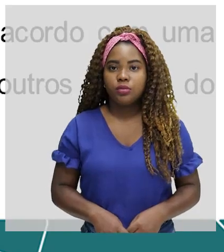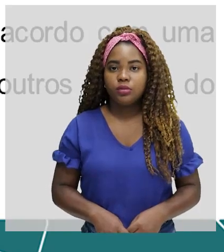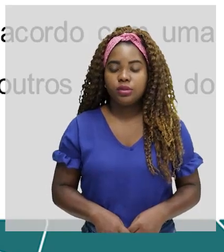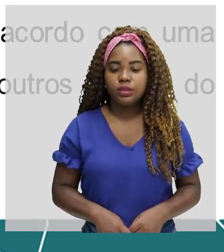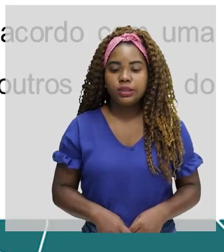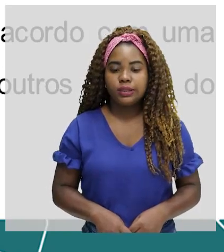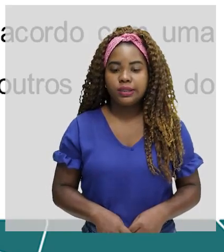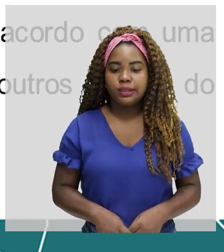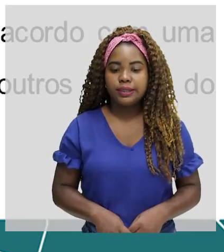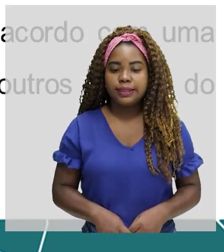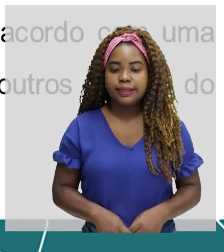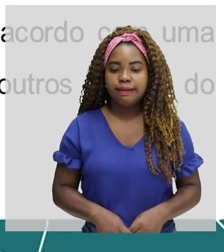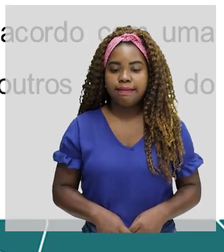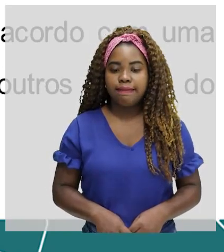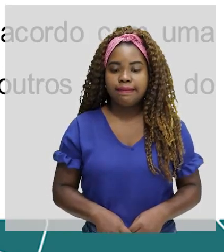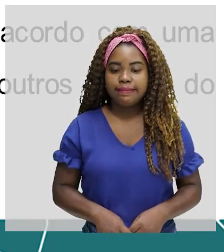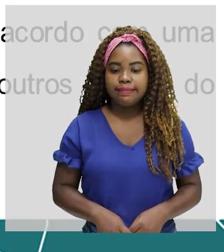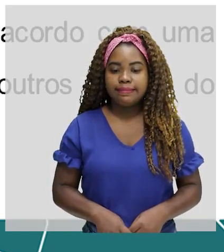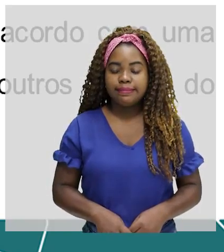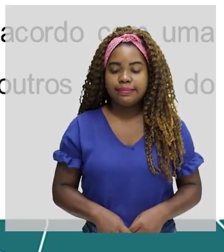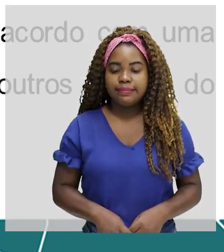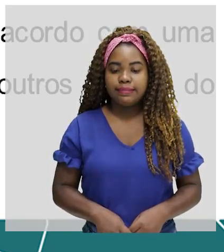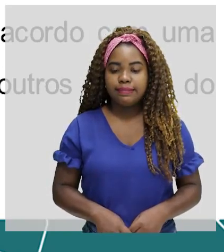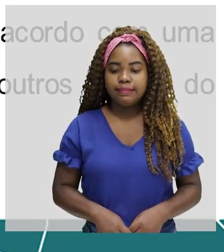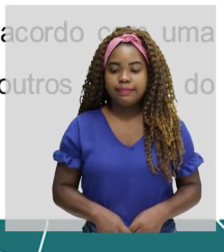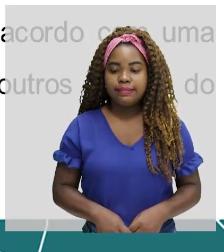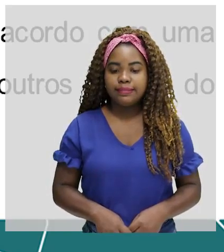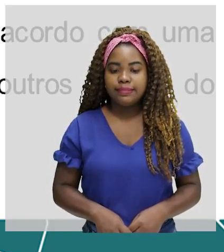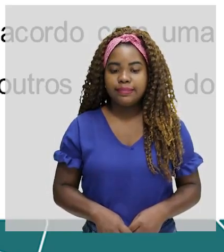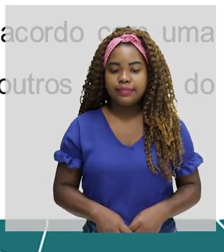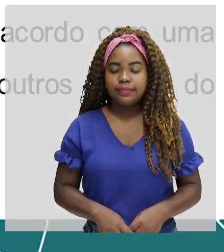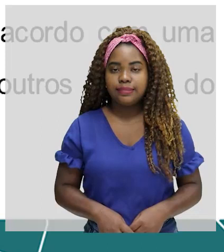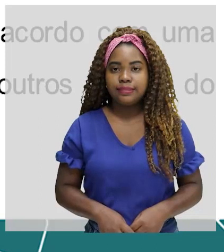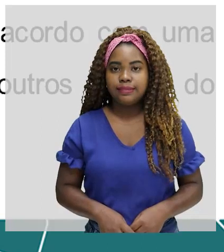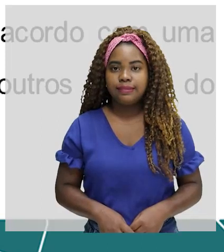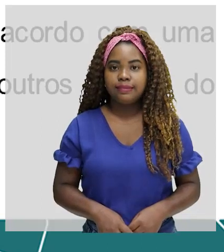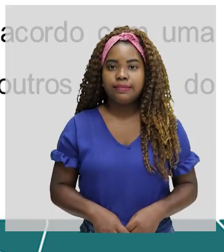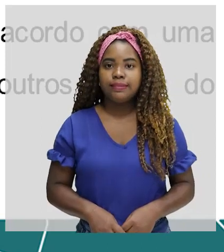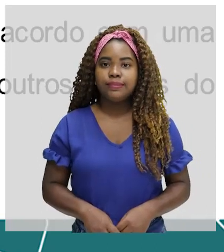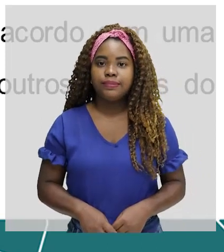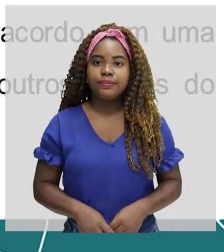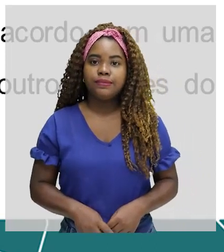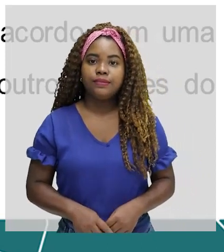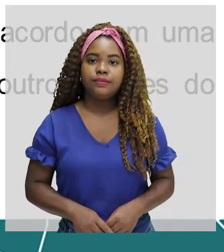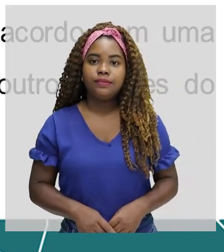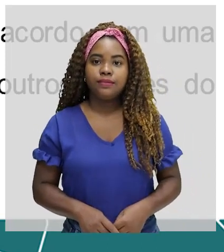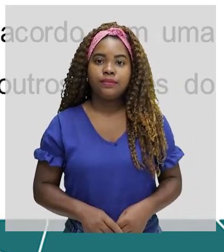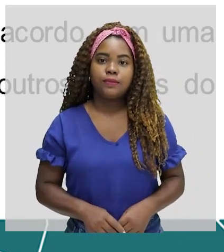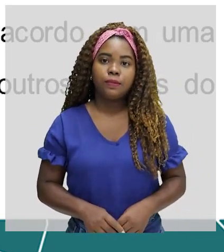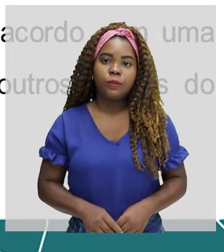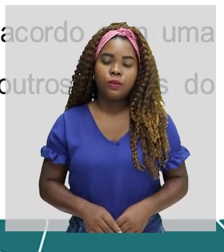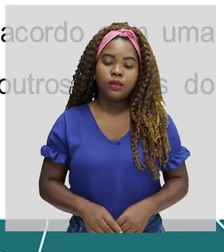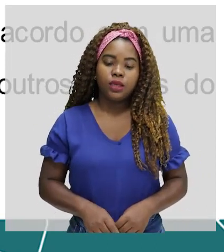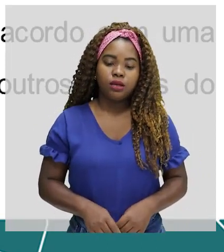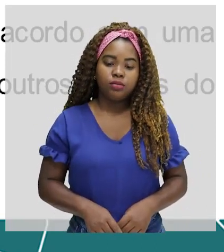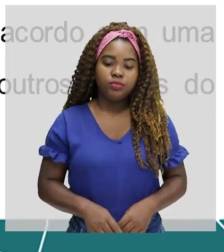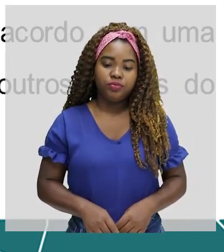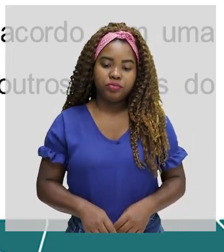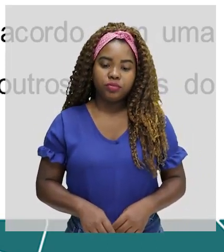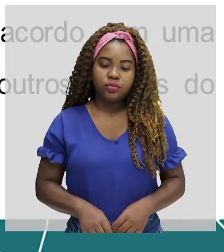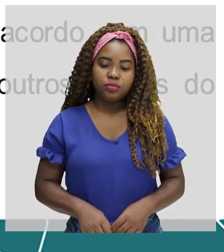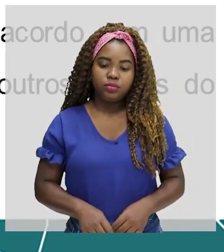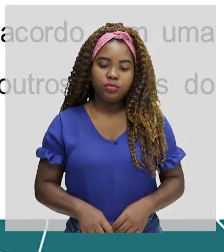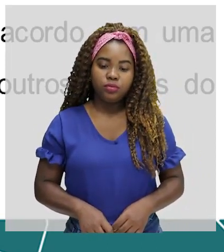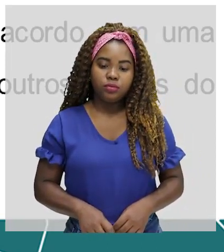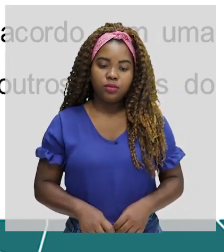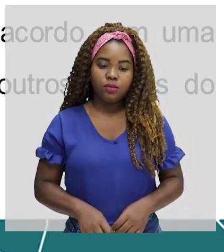janeiro, um lucro líquido equivalente a 14 mil reais. Nesse mesmo ano, no mês